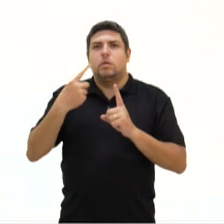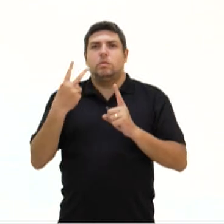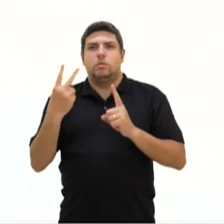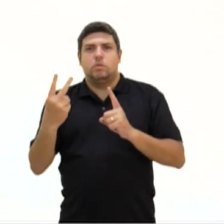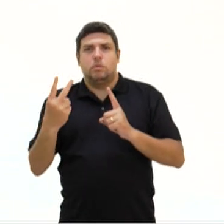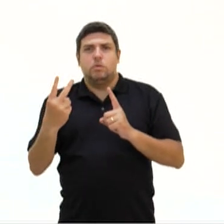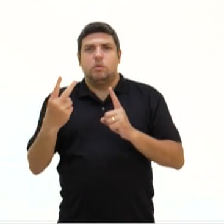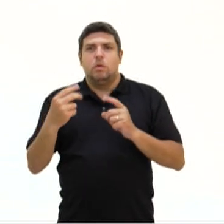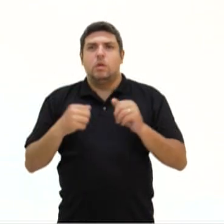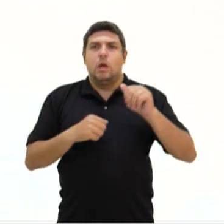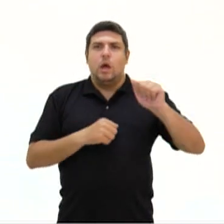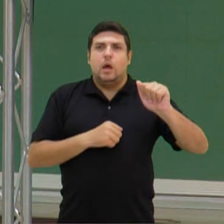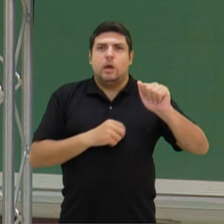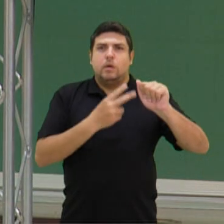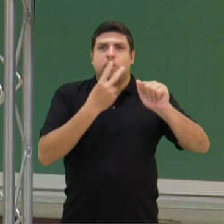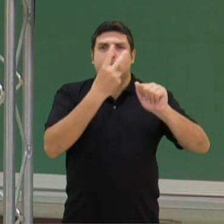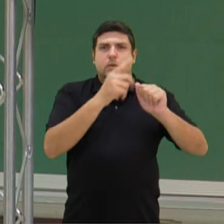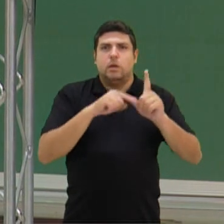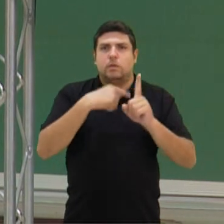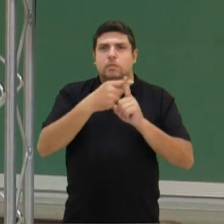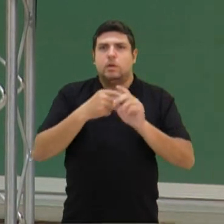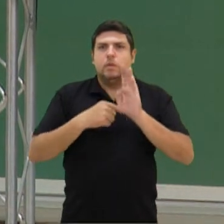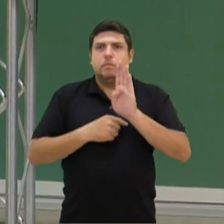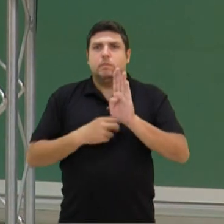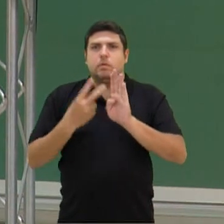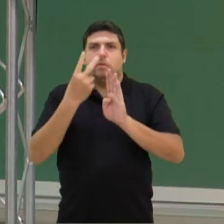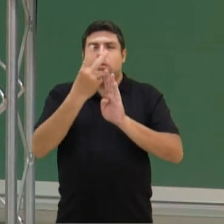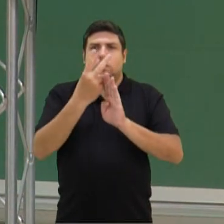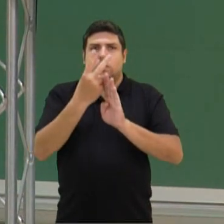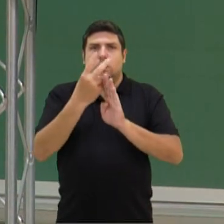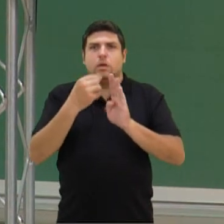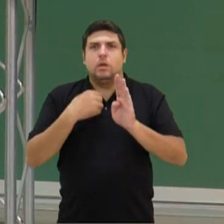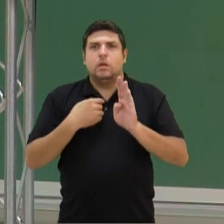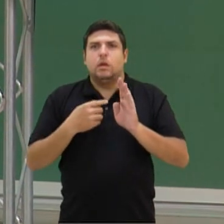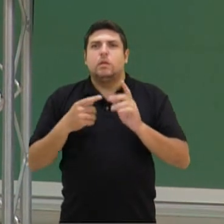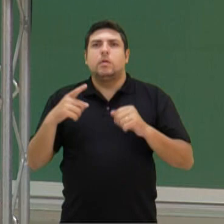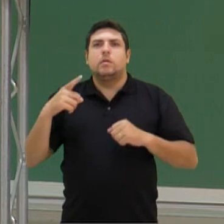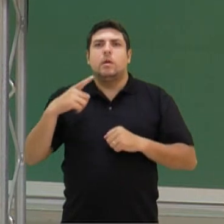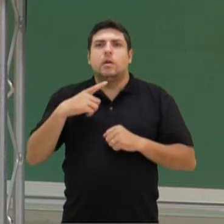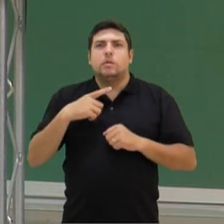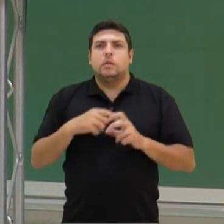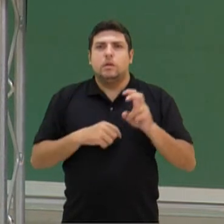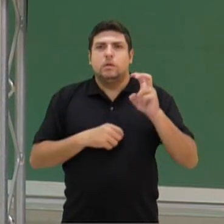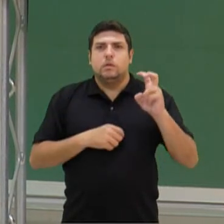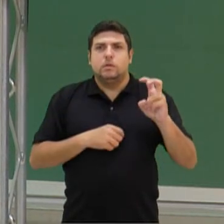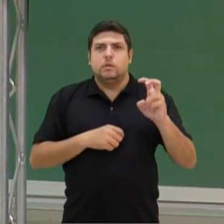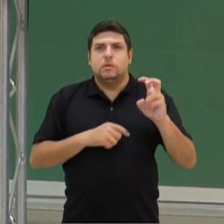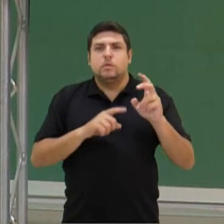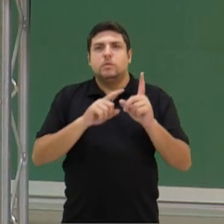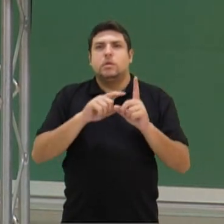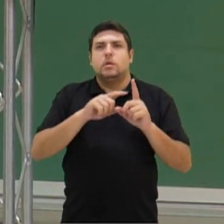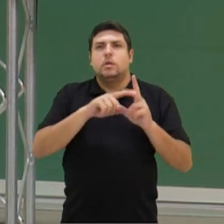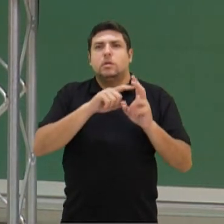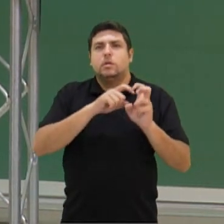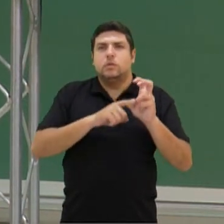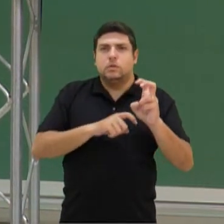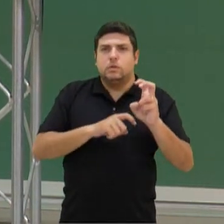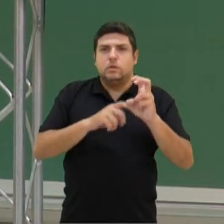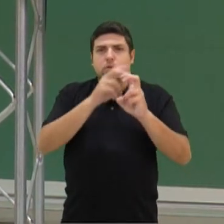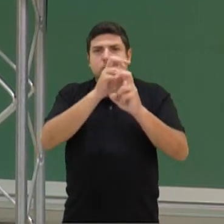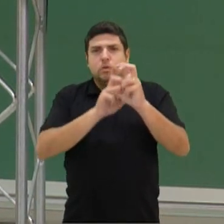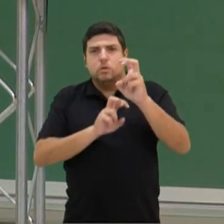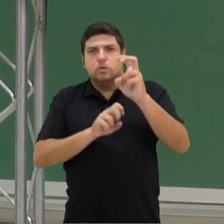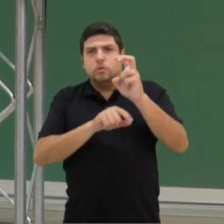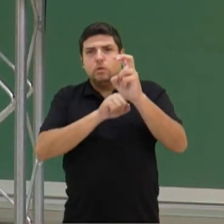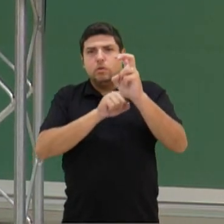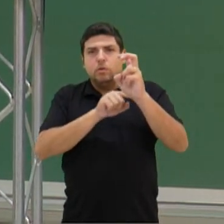A ao quadrado mais B ao quadrado. 2 ao quadrado mais 1 ao quadrado. Teremos 5 sobre raiz de 5. Utilizando lá a